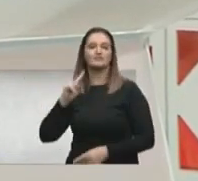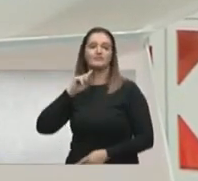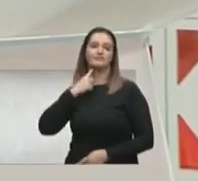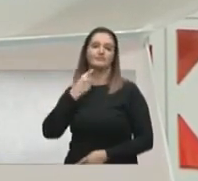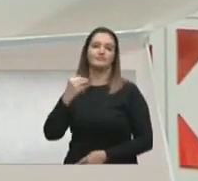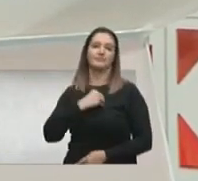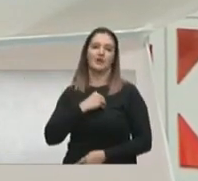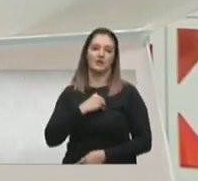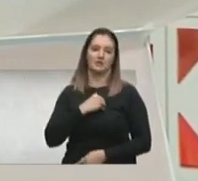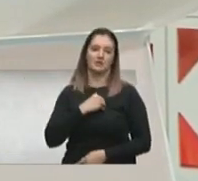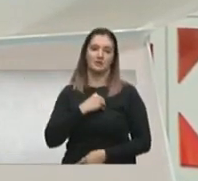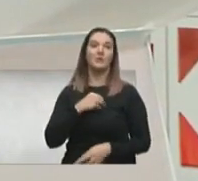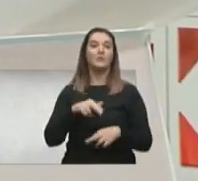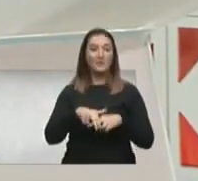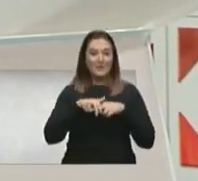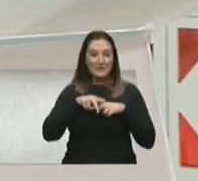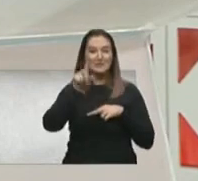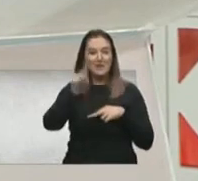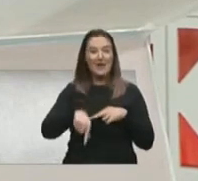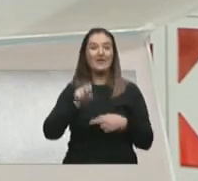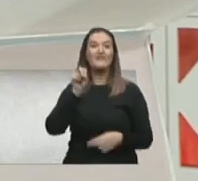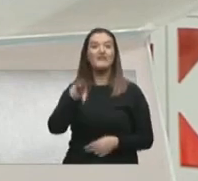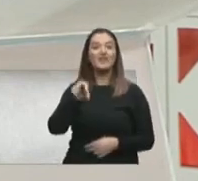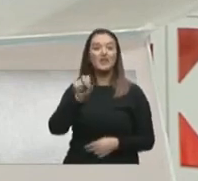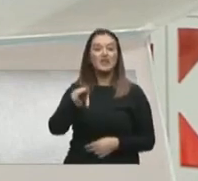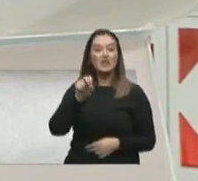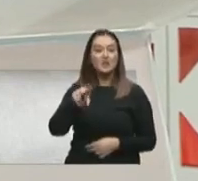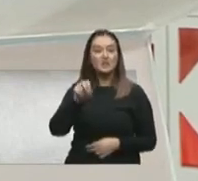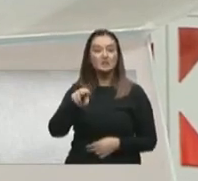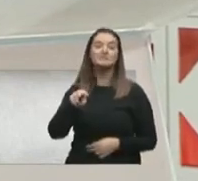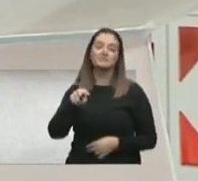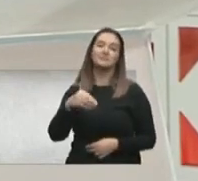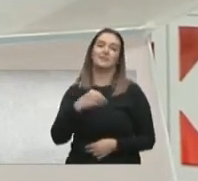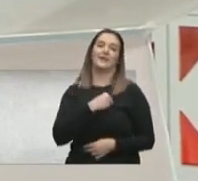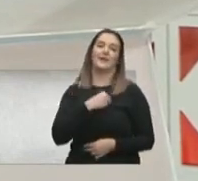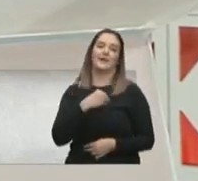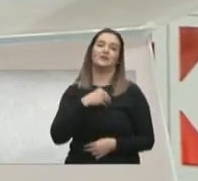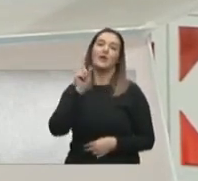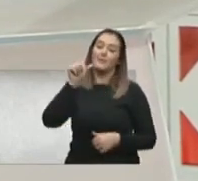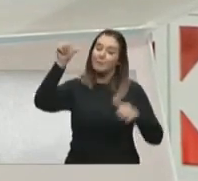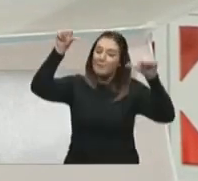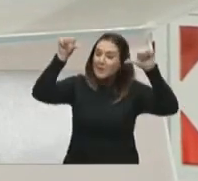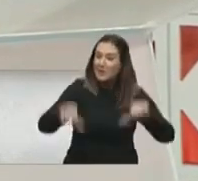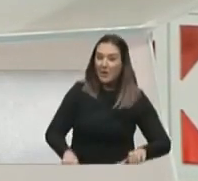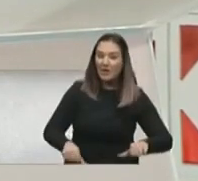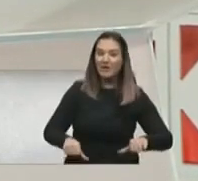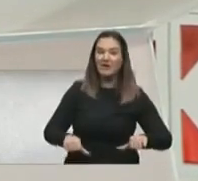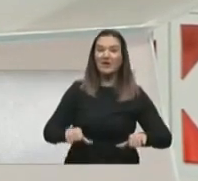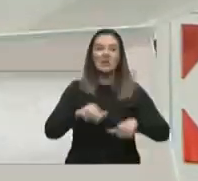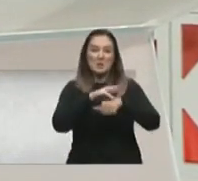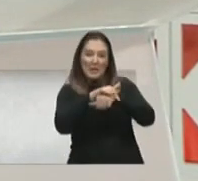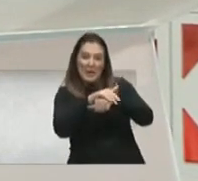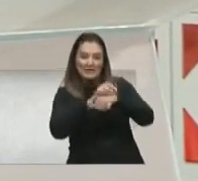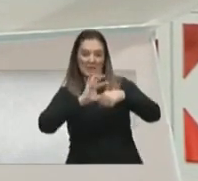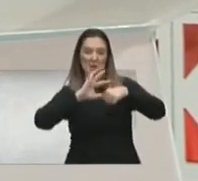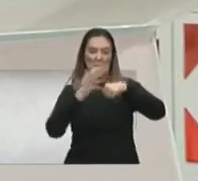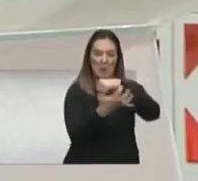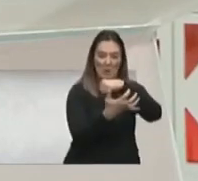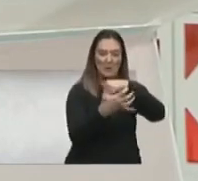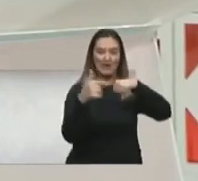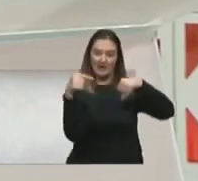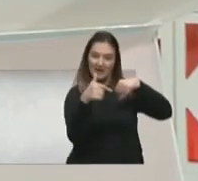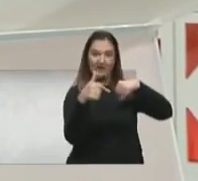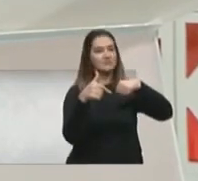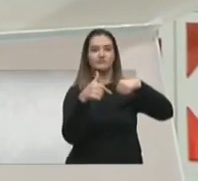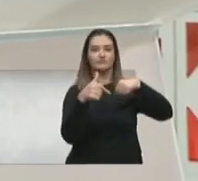contaminados. Esse é o vírus do pecado. Esse é o vírus mais letal que existe. Pior do que o coronavírus. Pior do